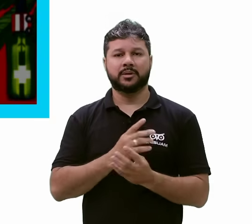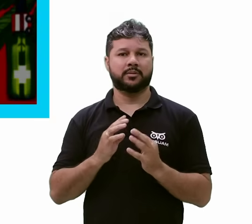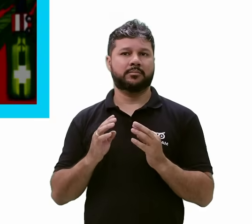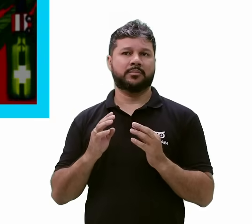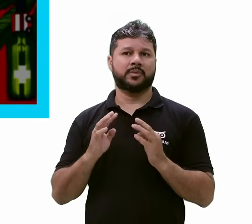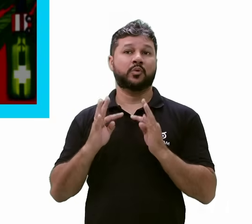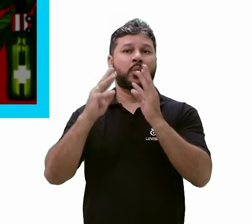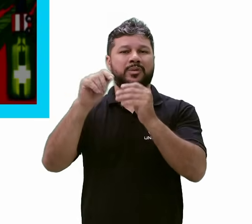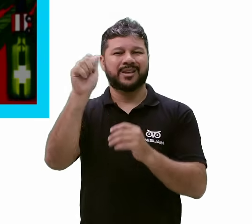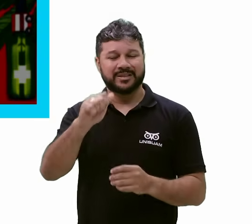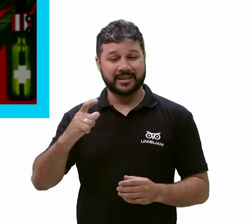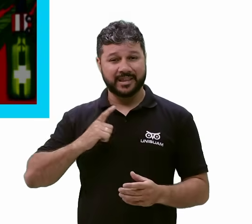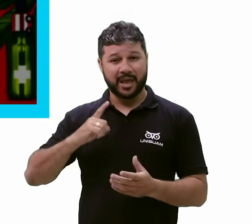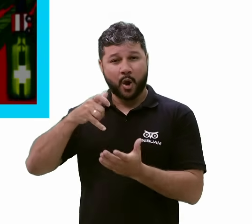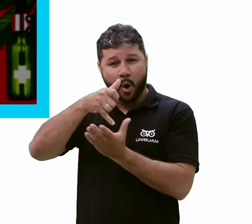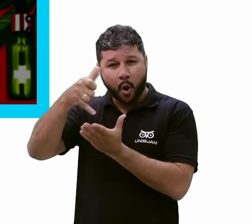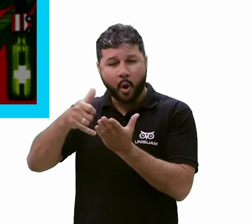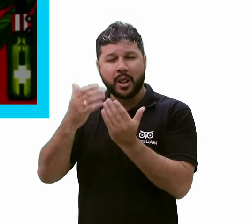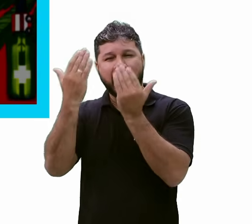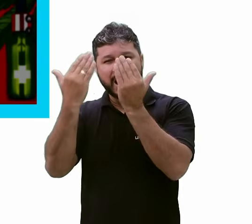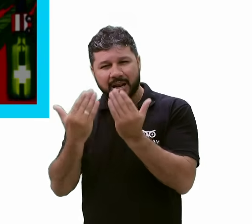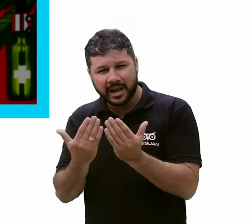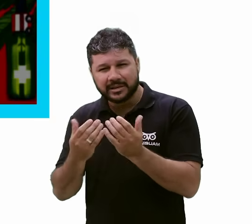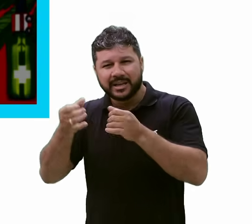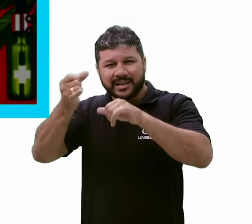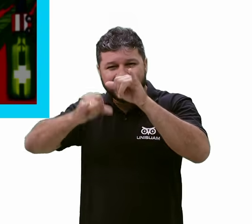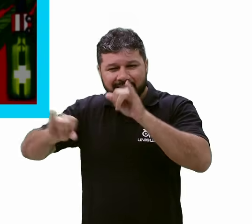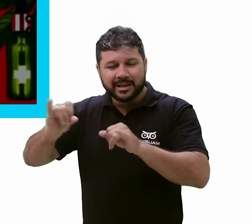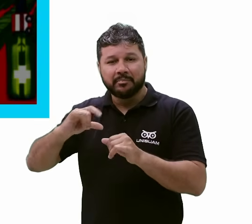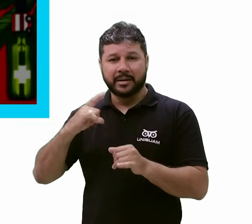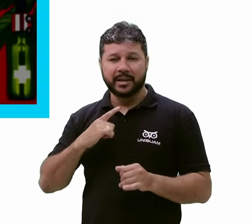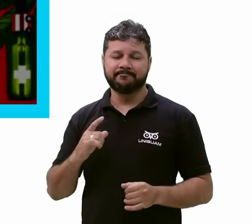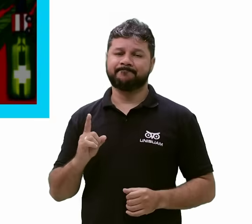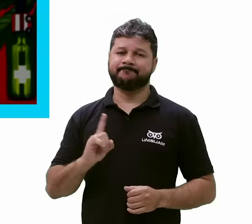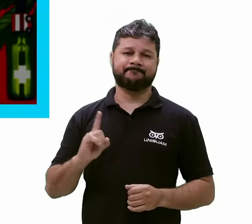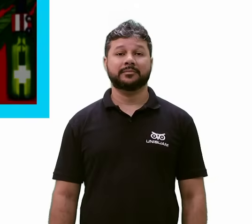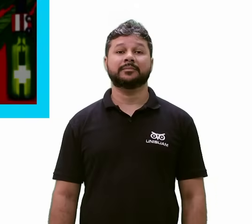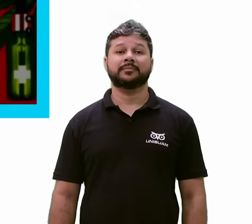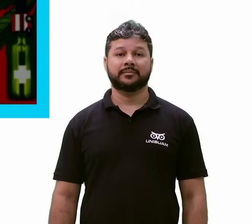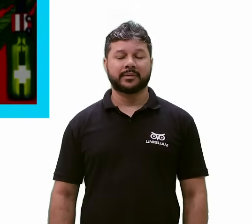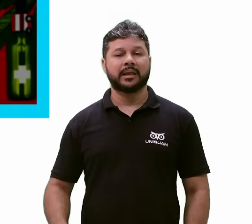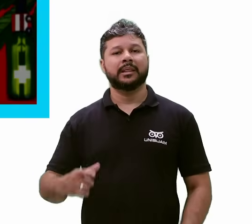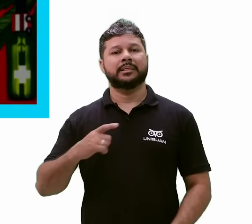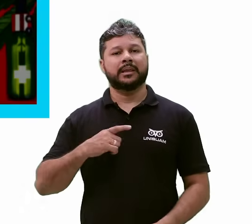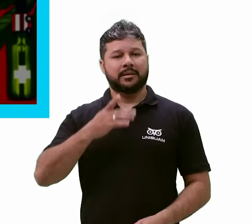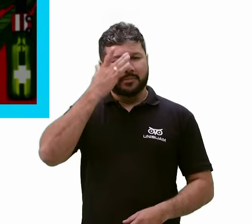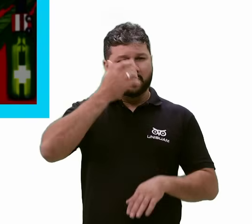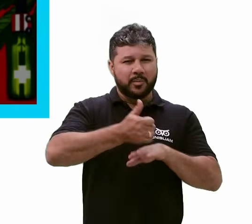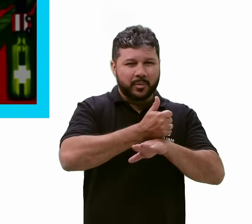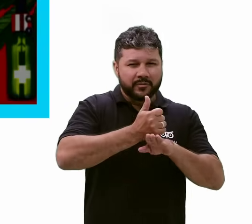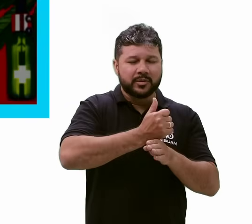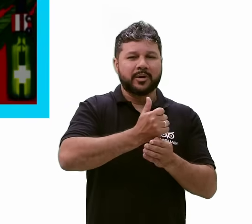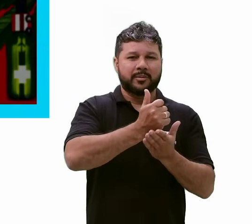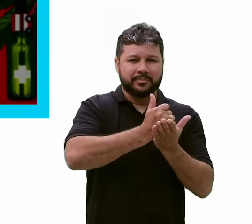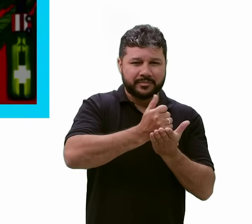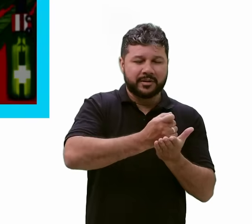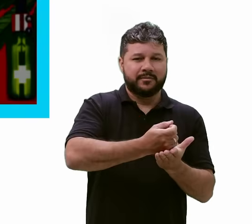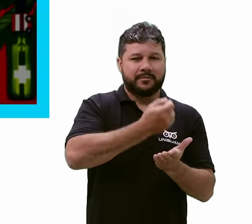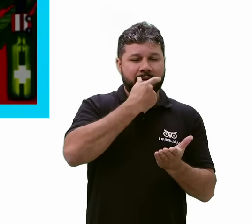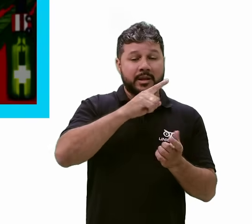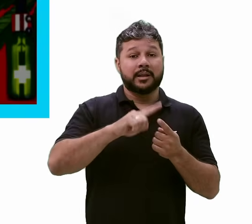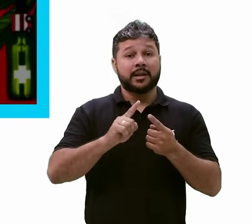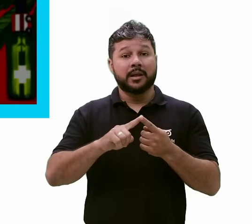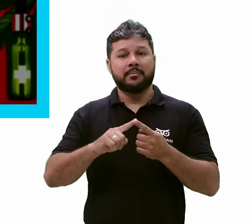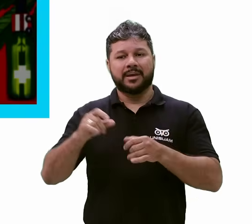que acontece? Nem toda associação tem o óleo analisado quimicamente. Farmacêutico de ter um químico associado,